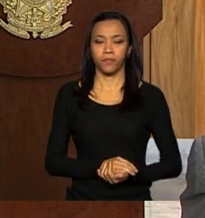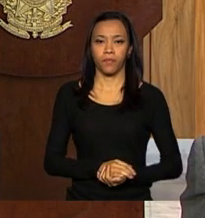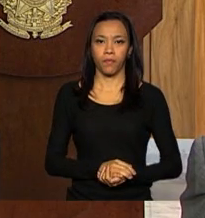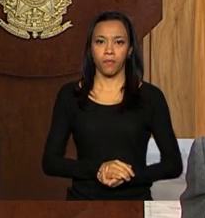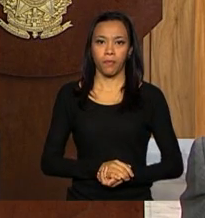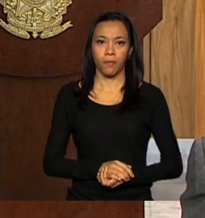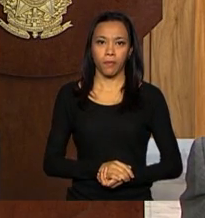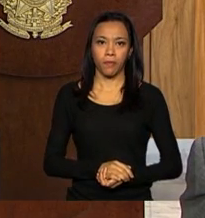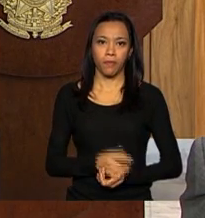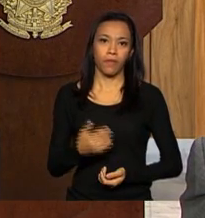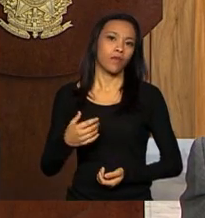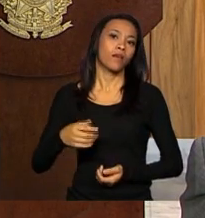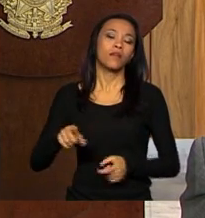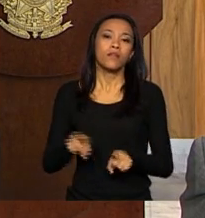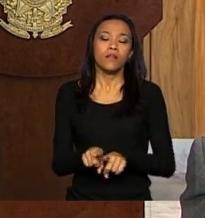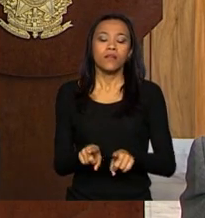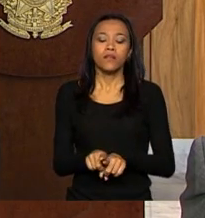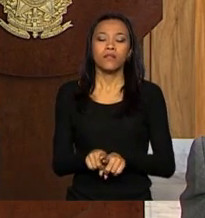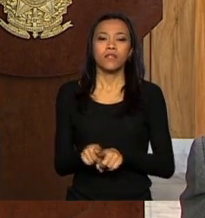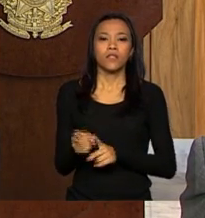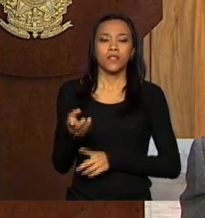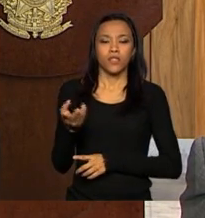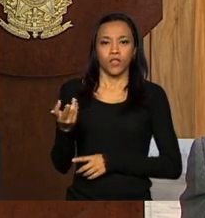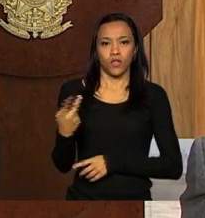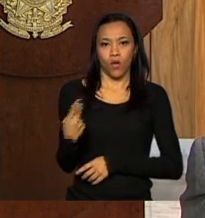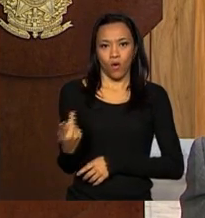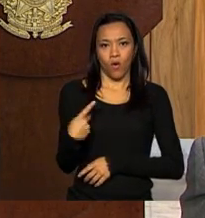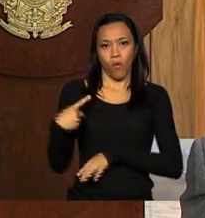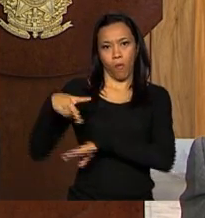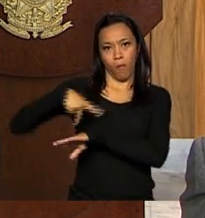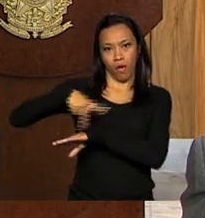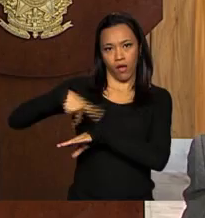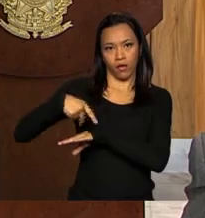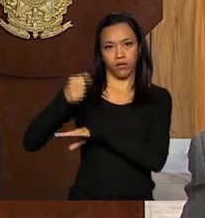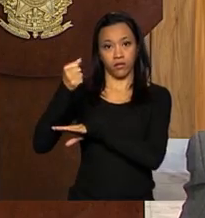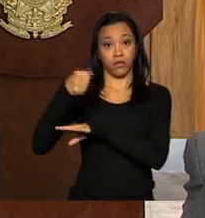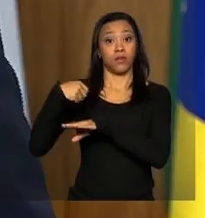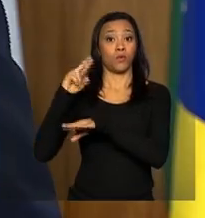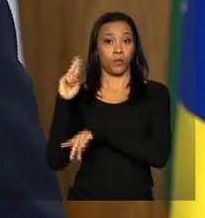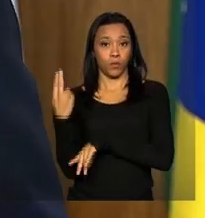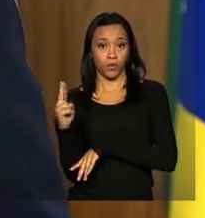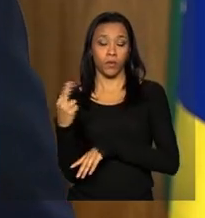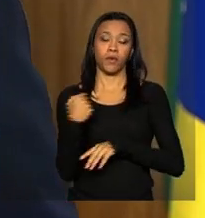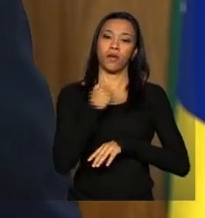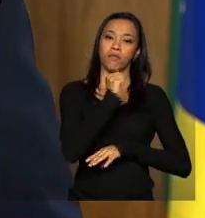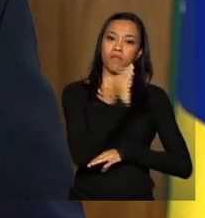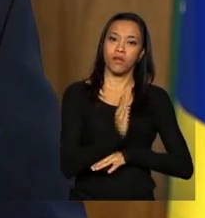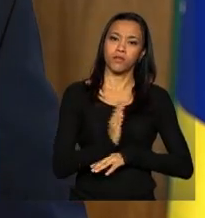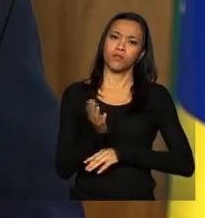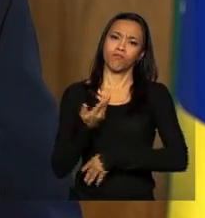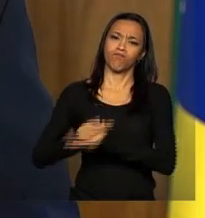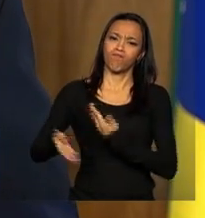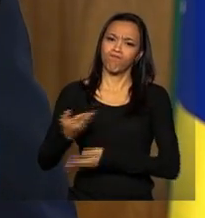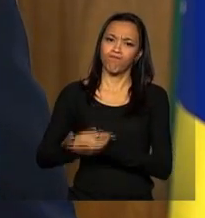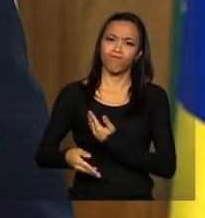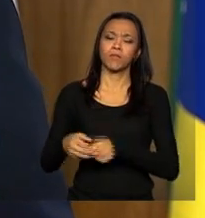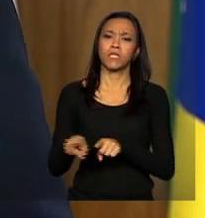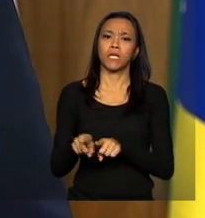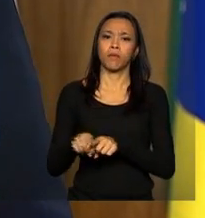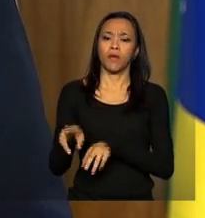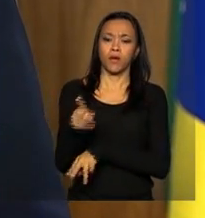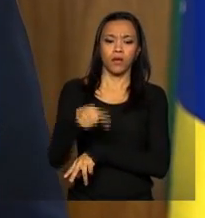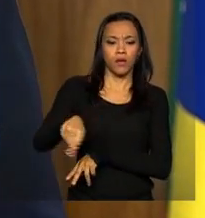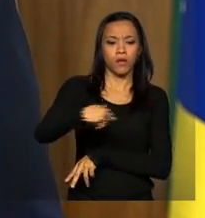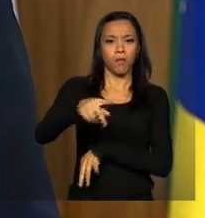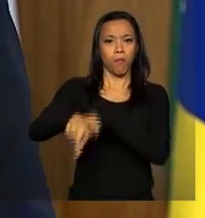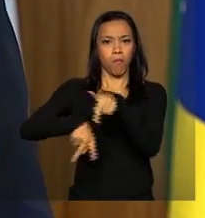os fortes vínculos existentes entre os nossos países e os seus respectivos povos, e, além